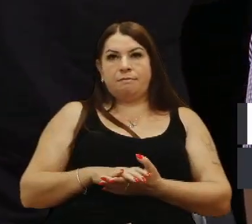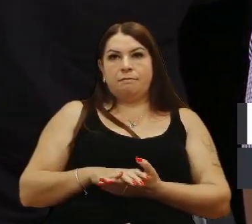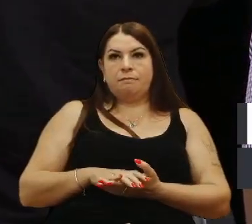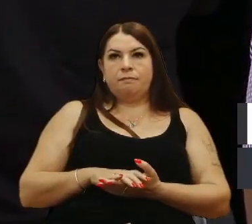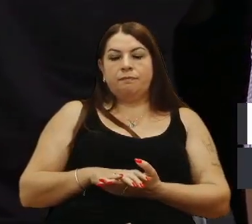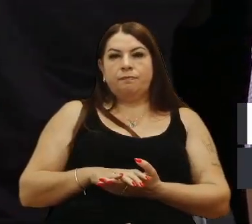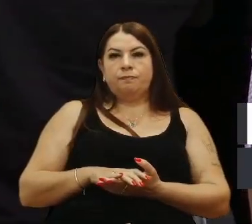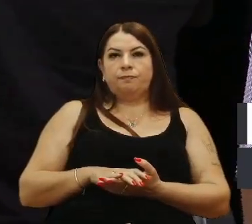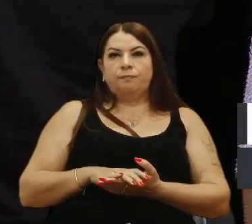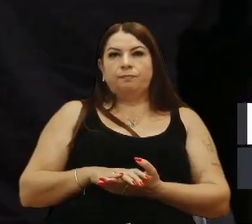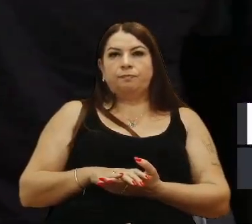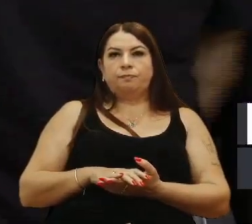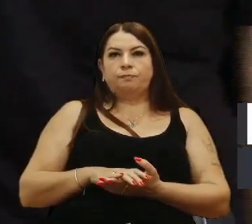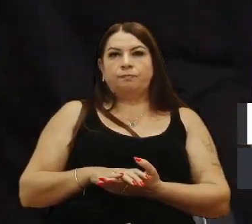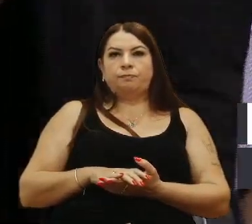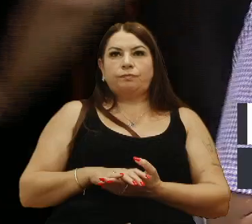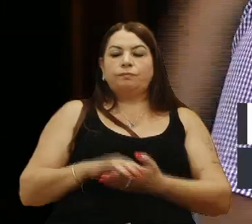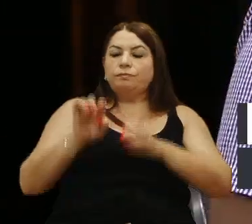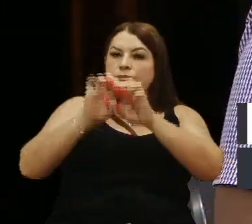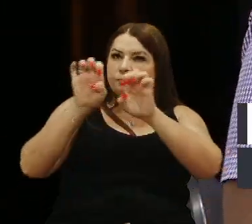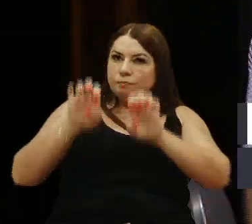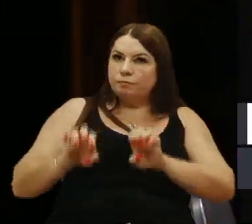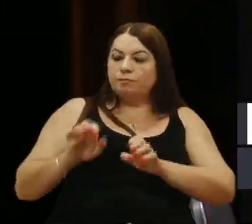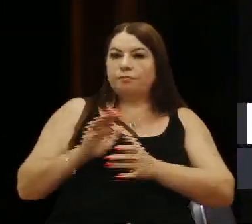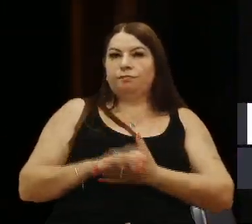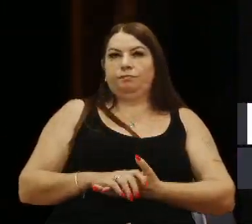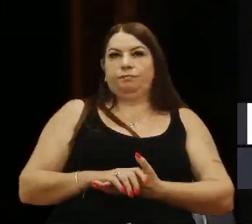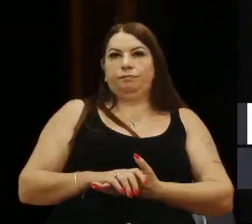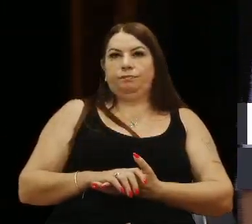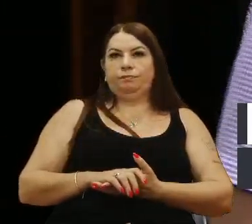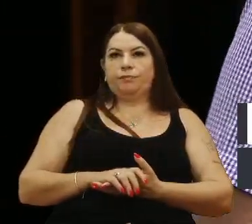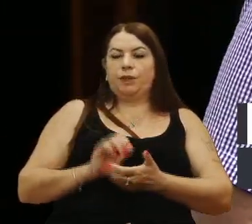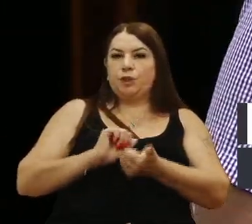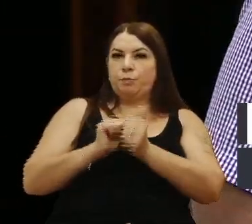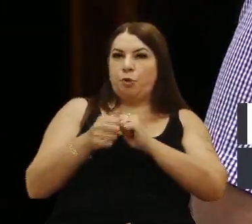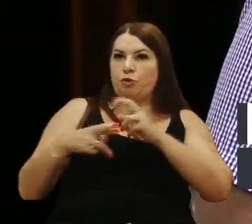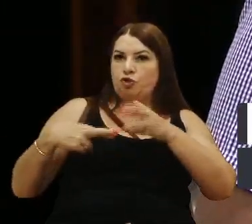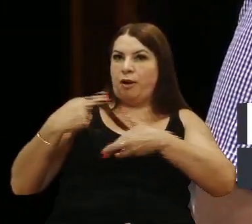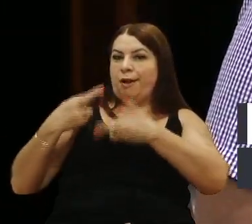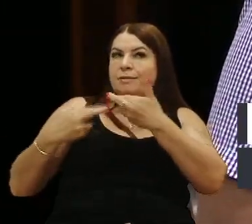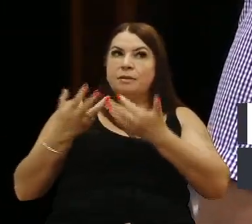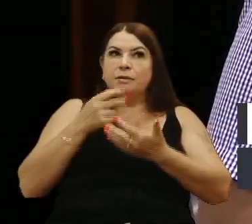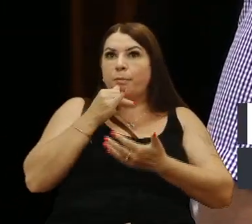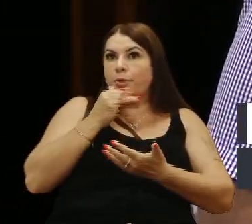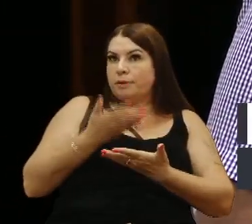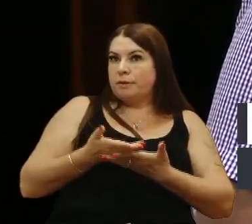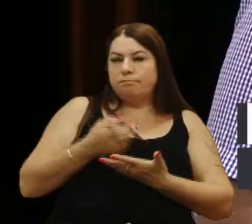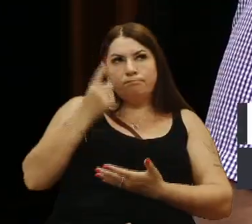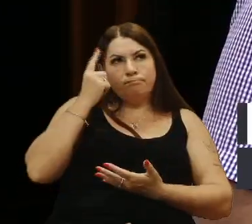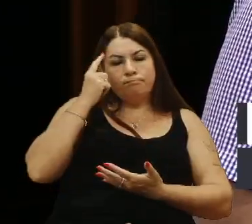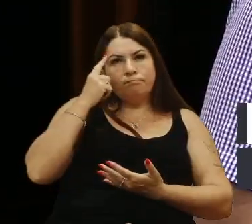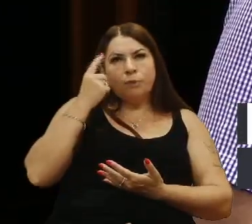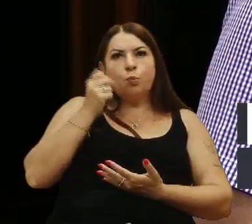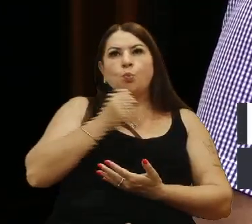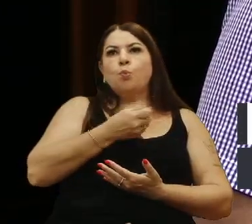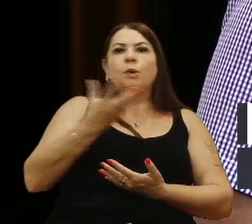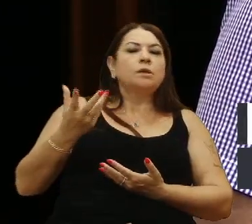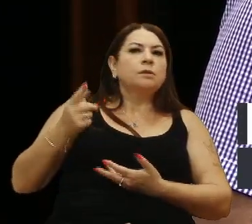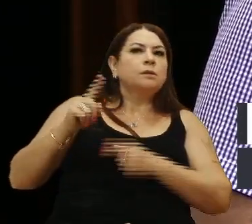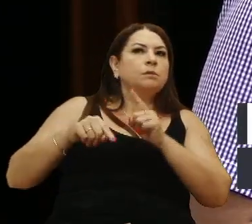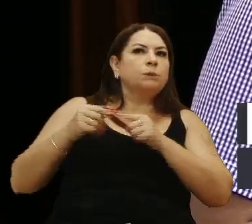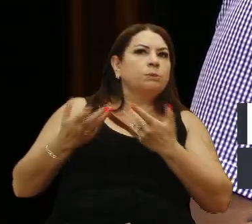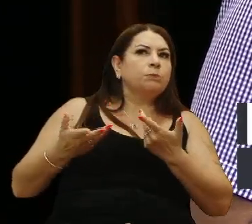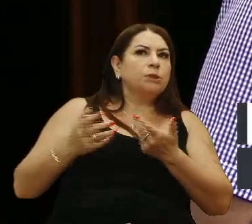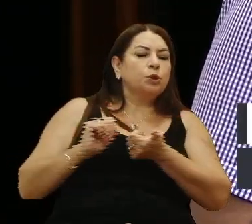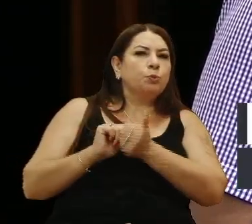nós pensarmos nas questões de infraestrutura, de esporte e lazer, por exemplo, eu fico pensando quais os equipamentos